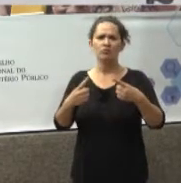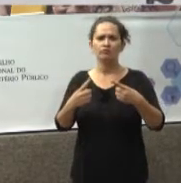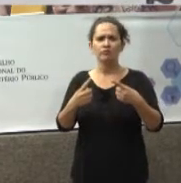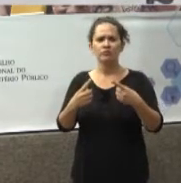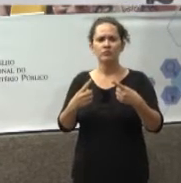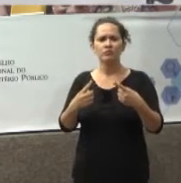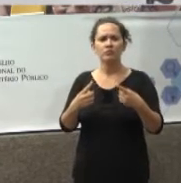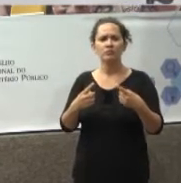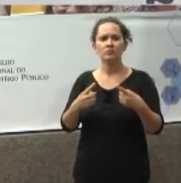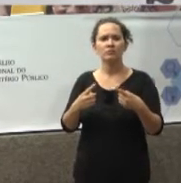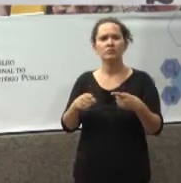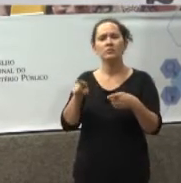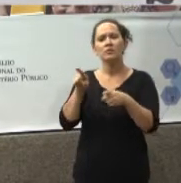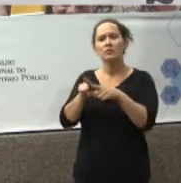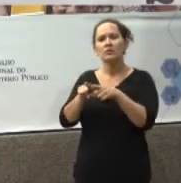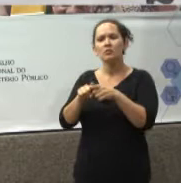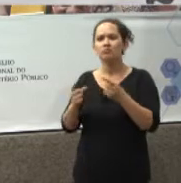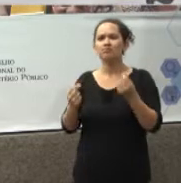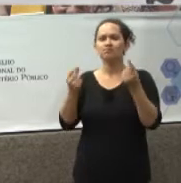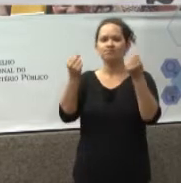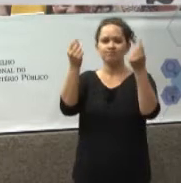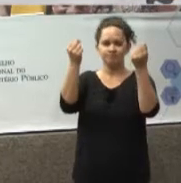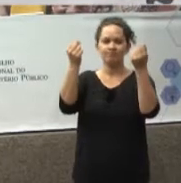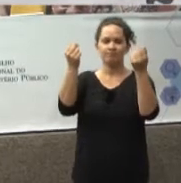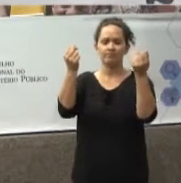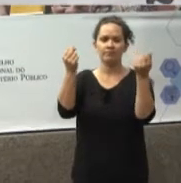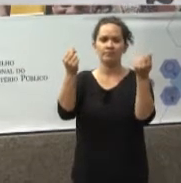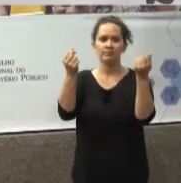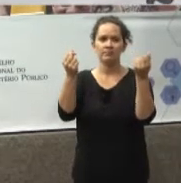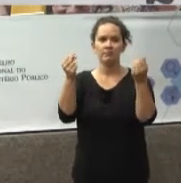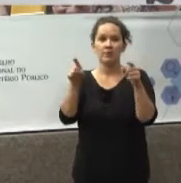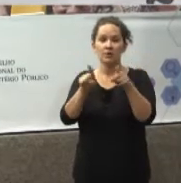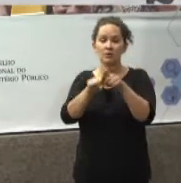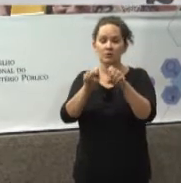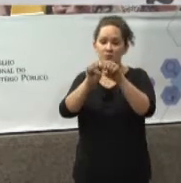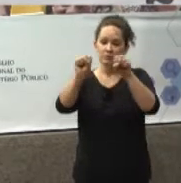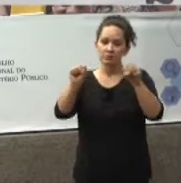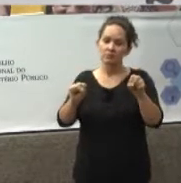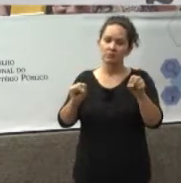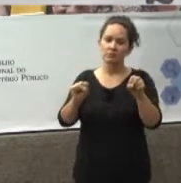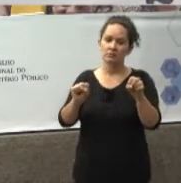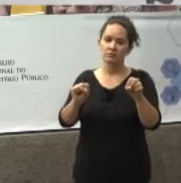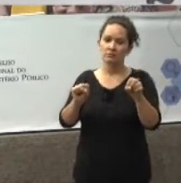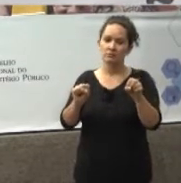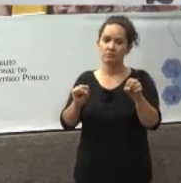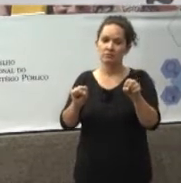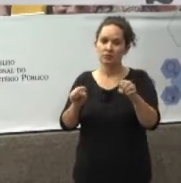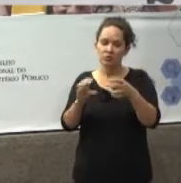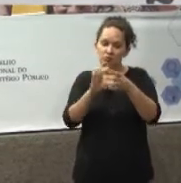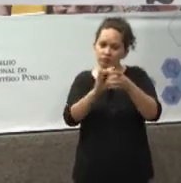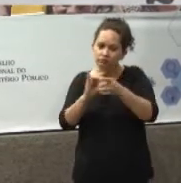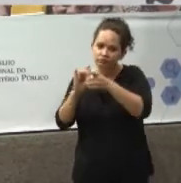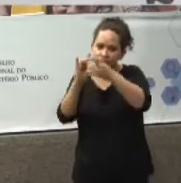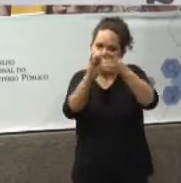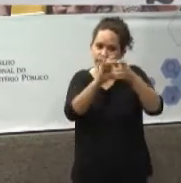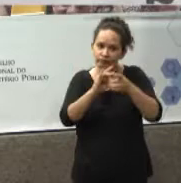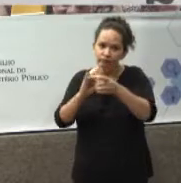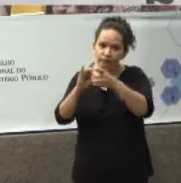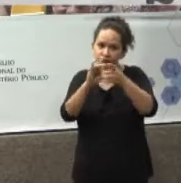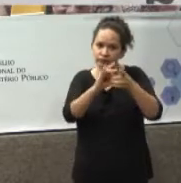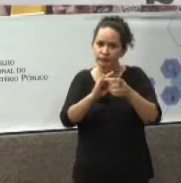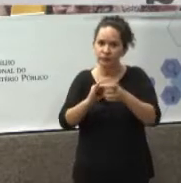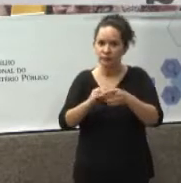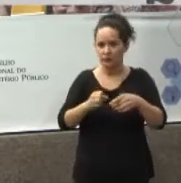da do financiamento nesse sistema de integralidade e eqüidade universalidade